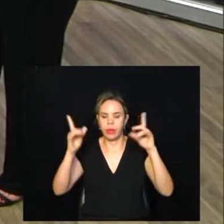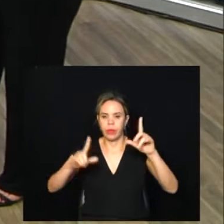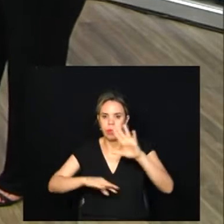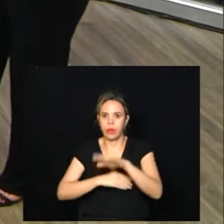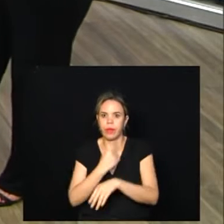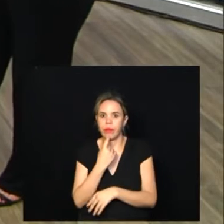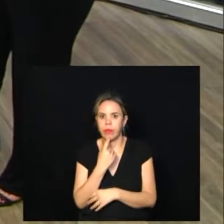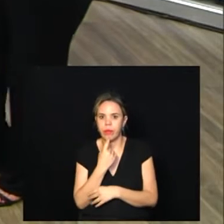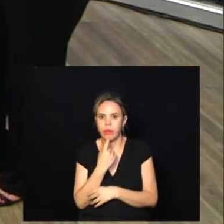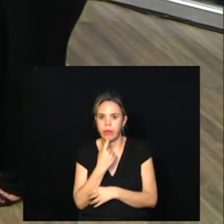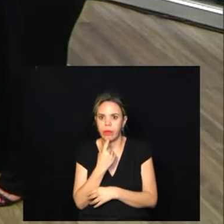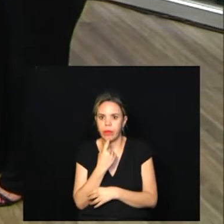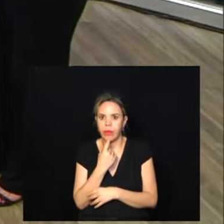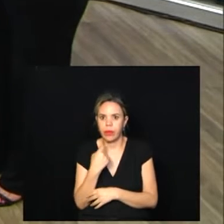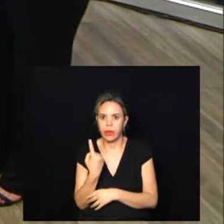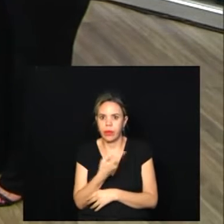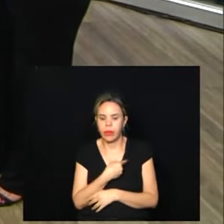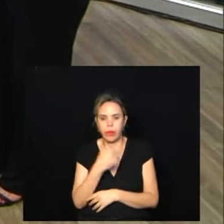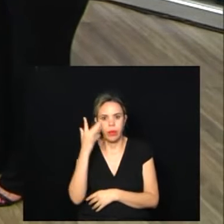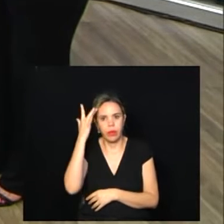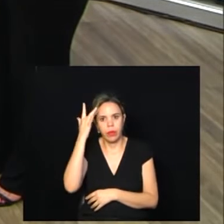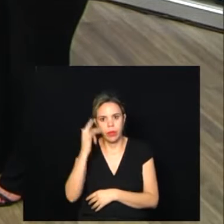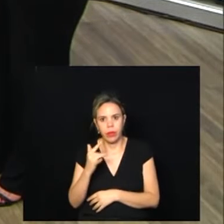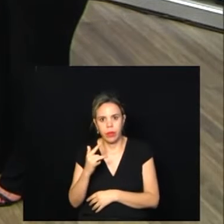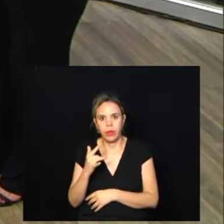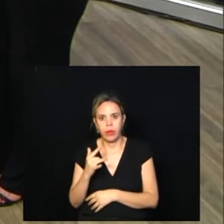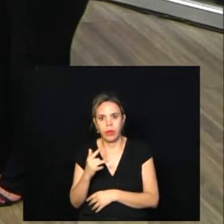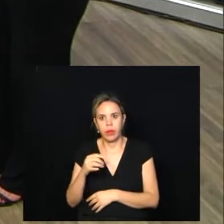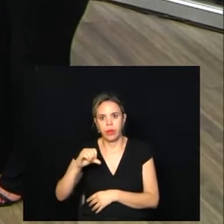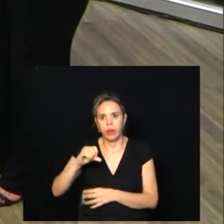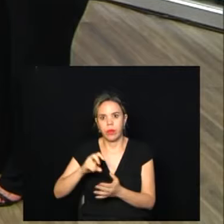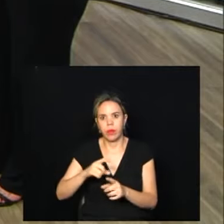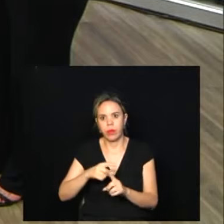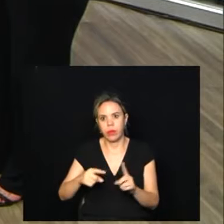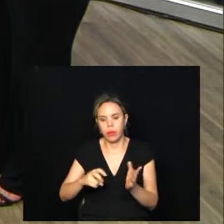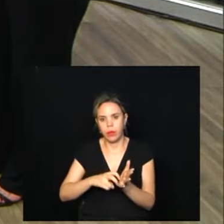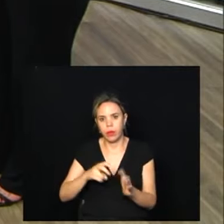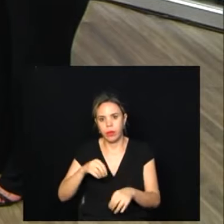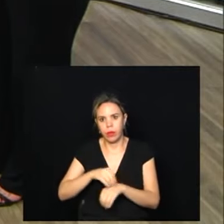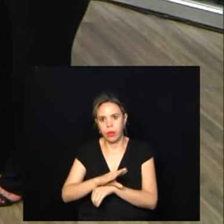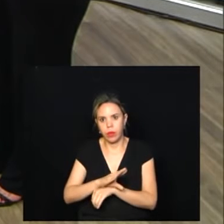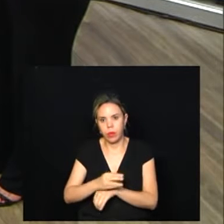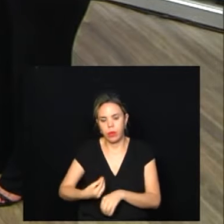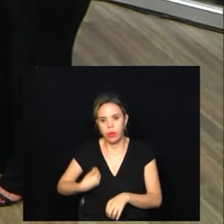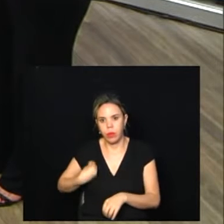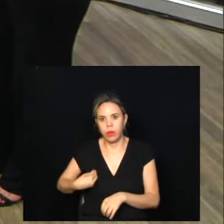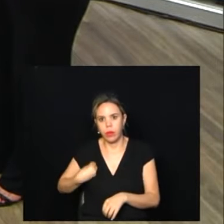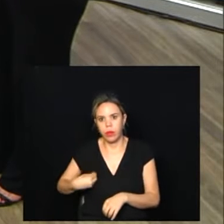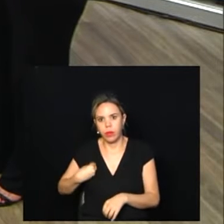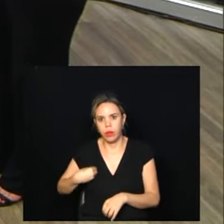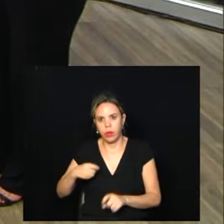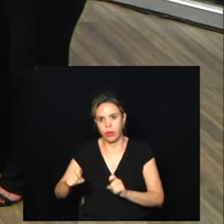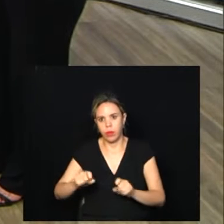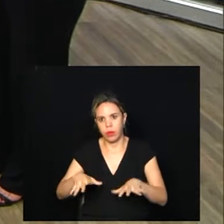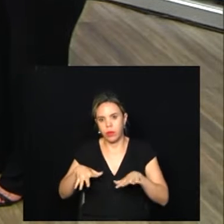Câmara Campinas, a gente amanhã, a partir das 9h30, transmite ao vivo audiências públicas que